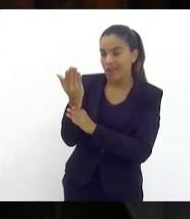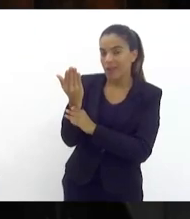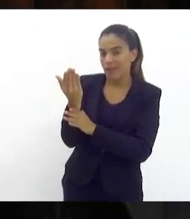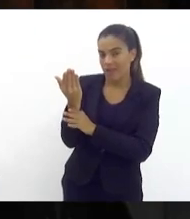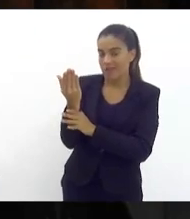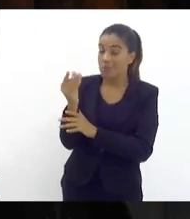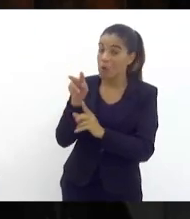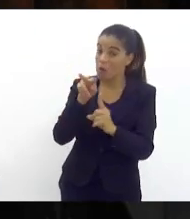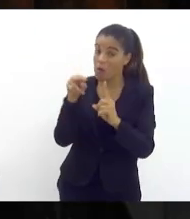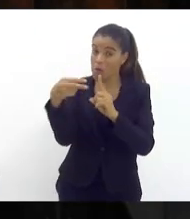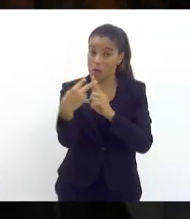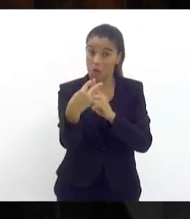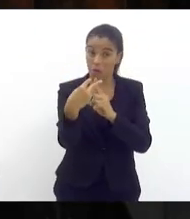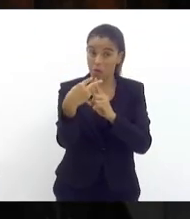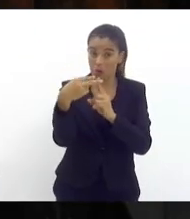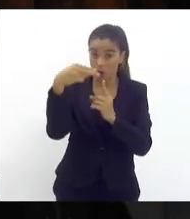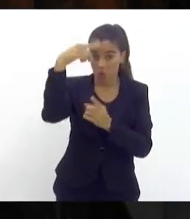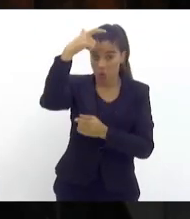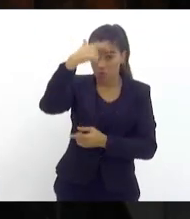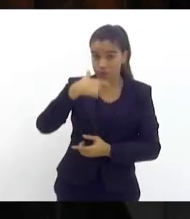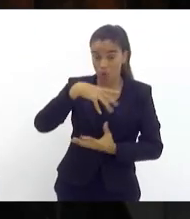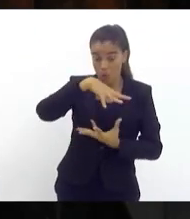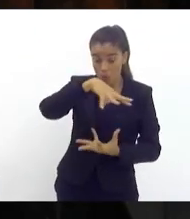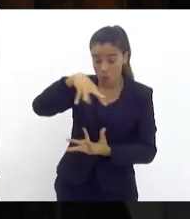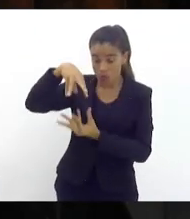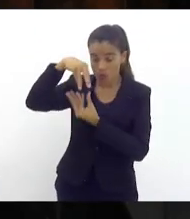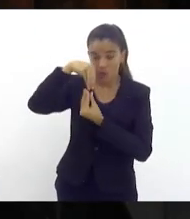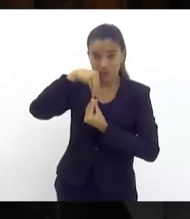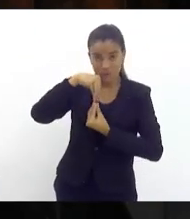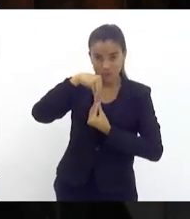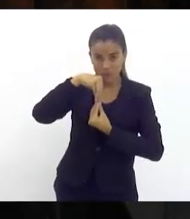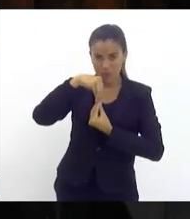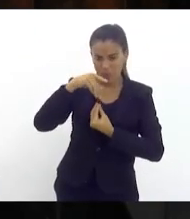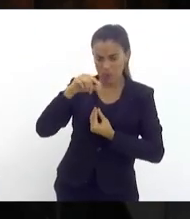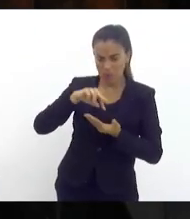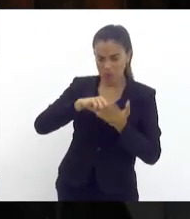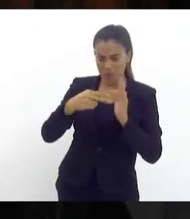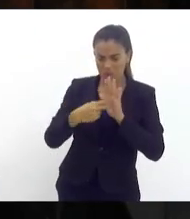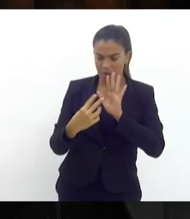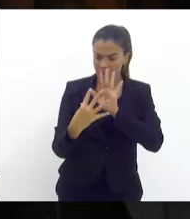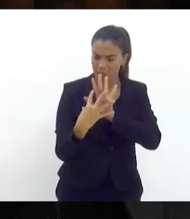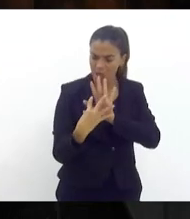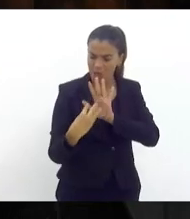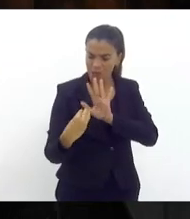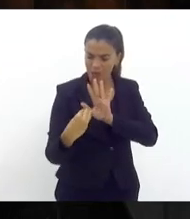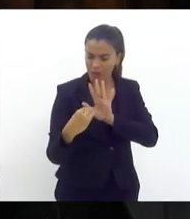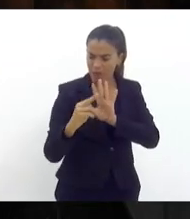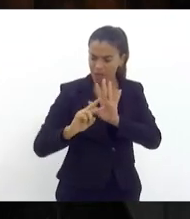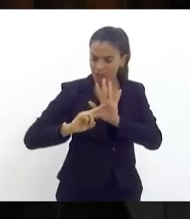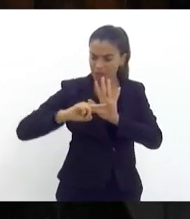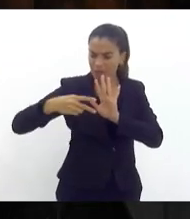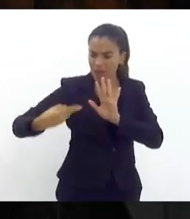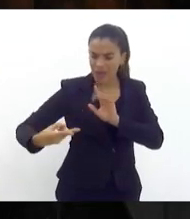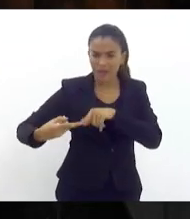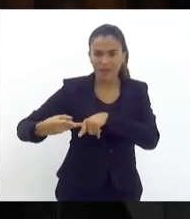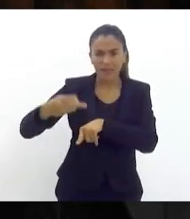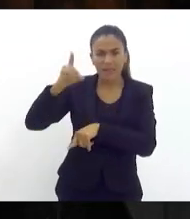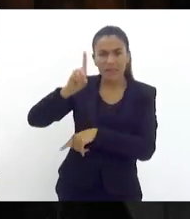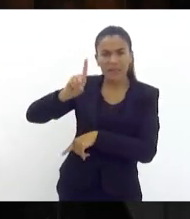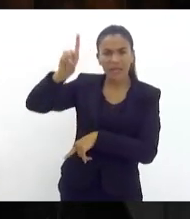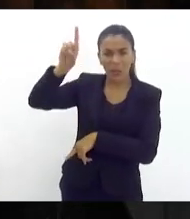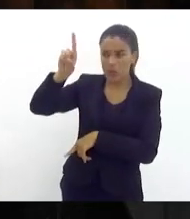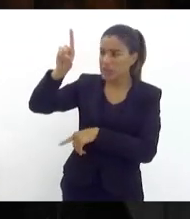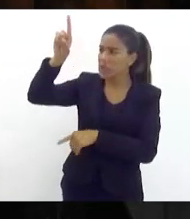supondista do Espírito a imagem e semelhança de Deus e